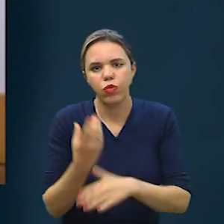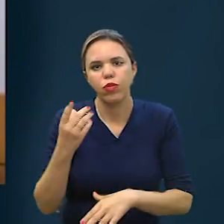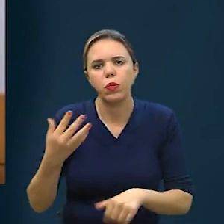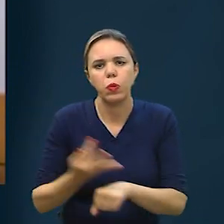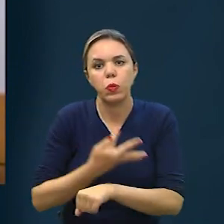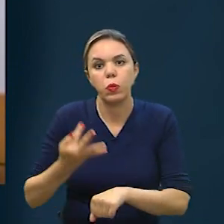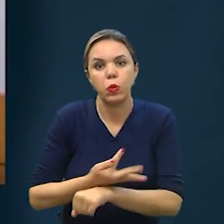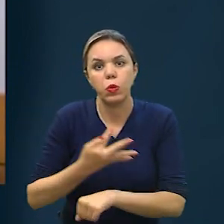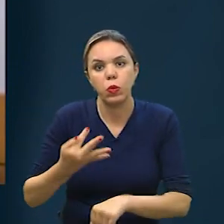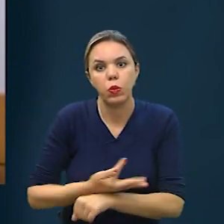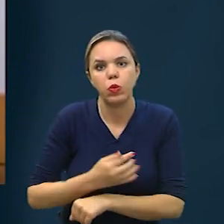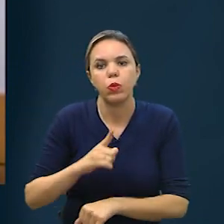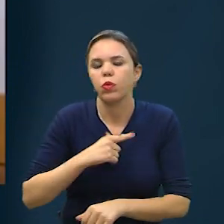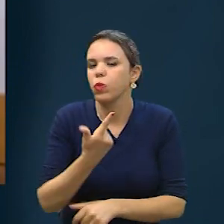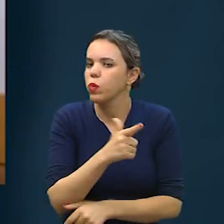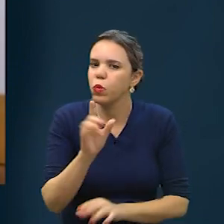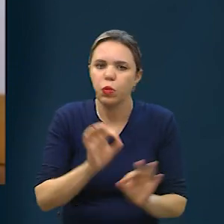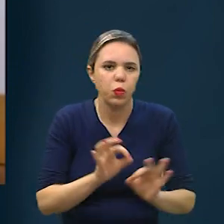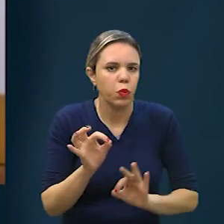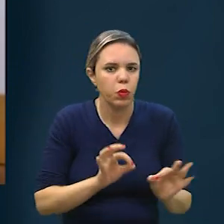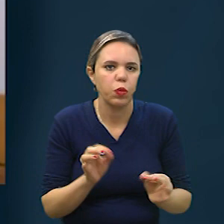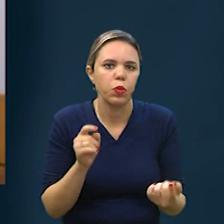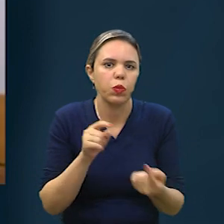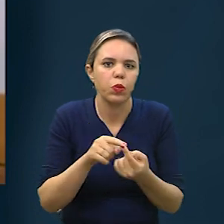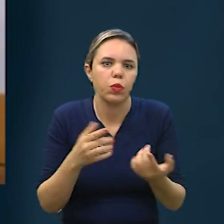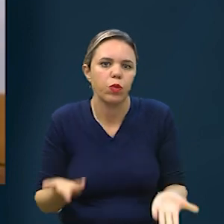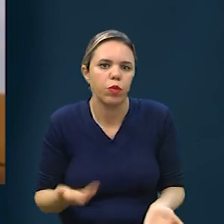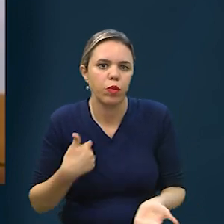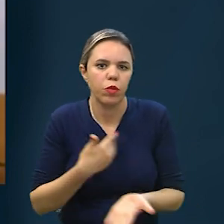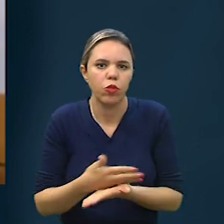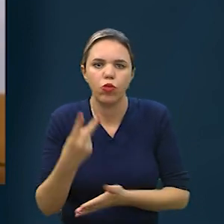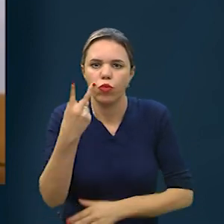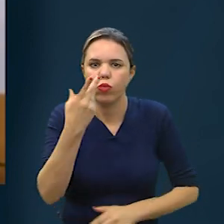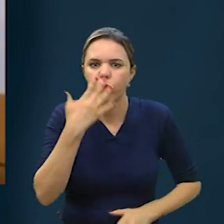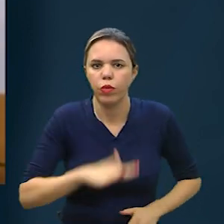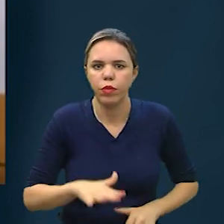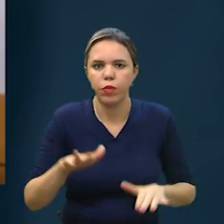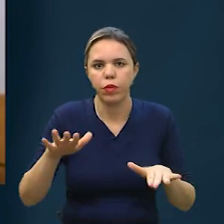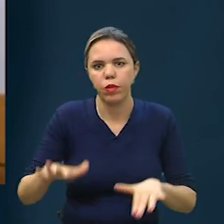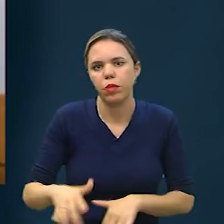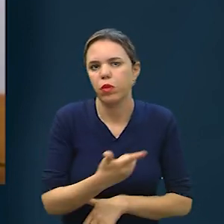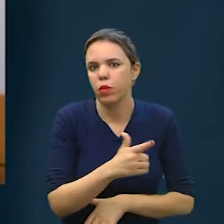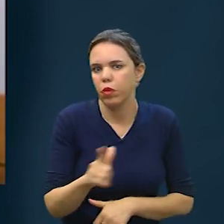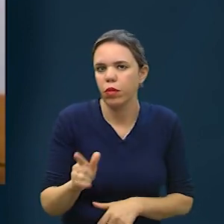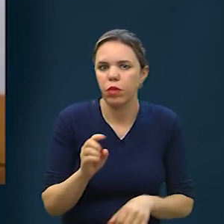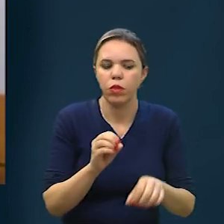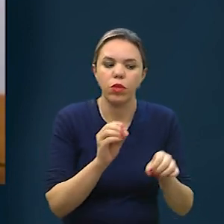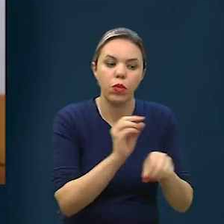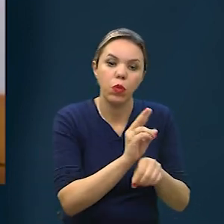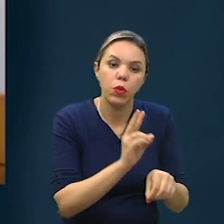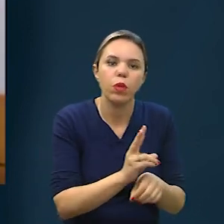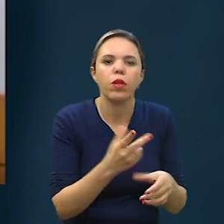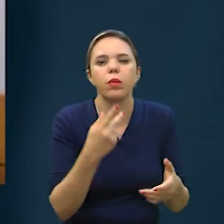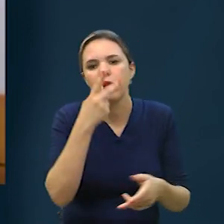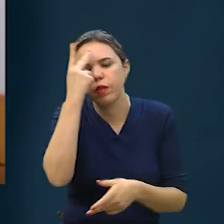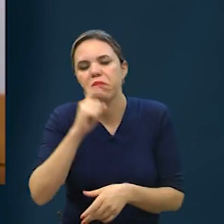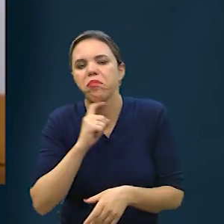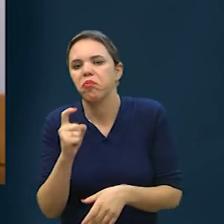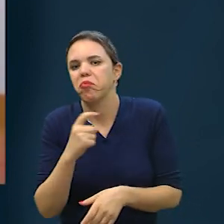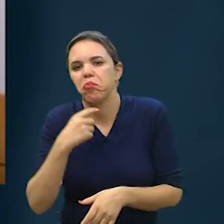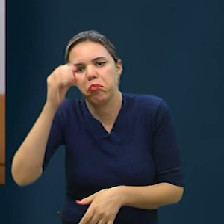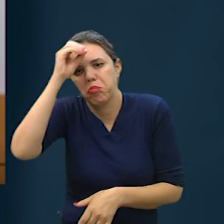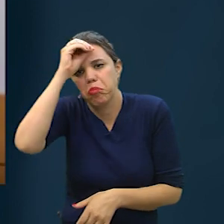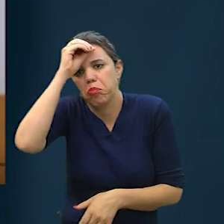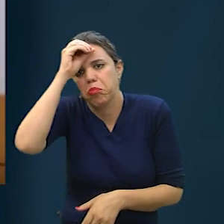uma dificuldade, né? Não houve um planejamento, né? Eu com duas crianças pequenas, não tinha com quem deixar, né?